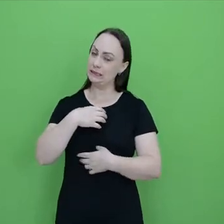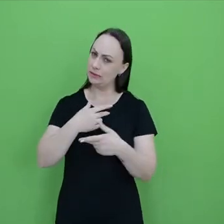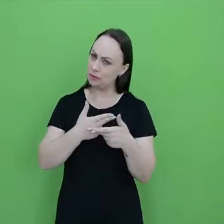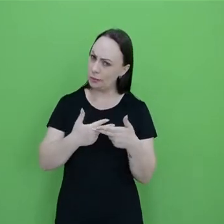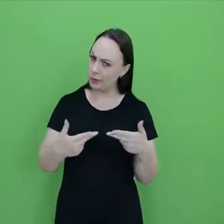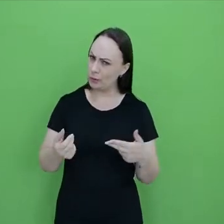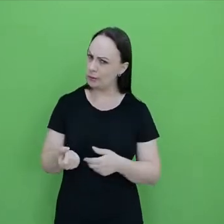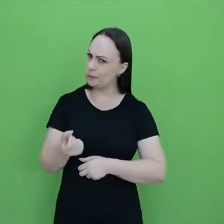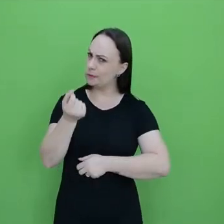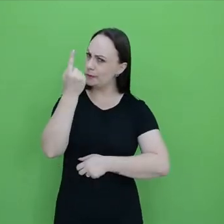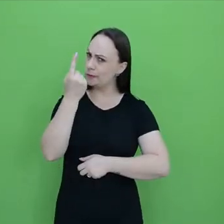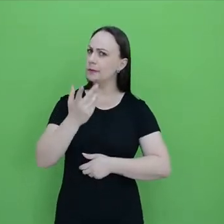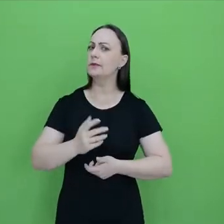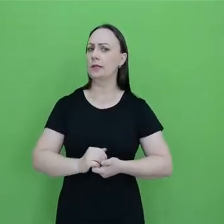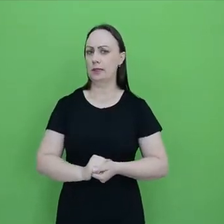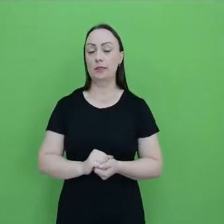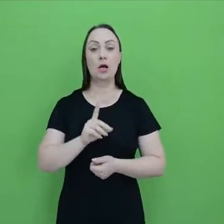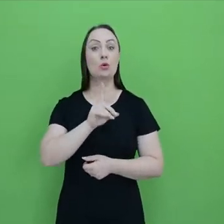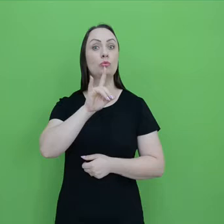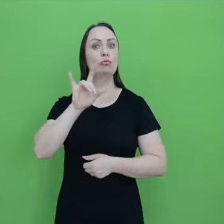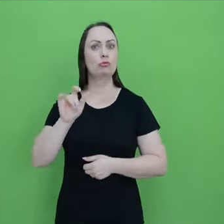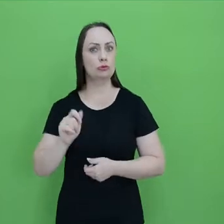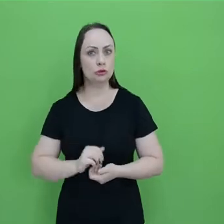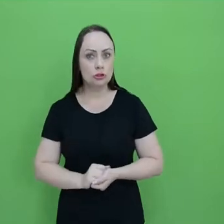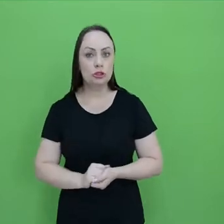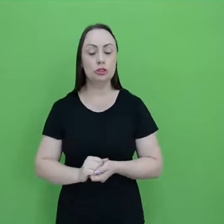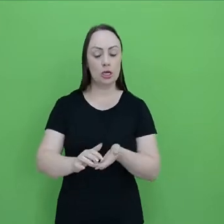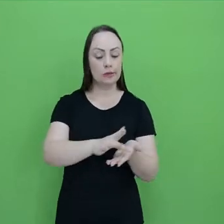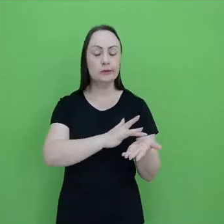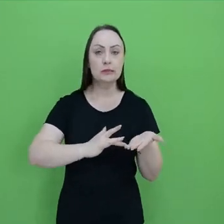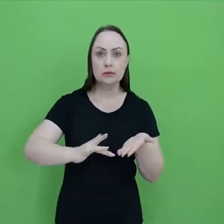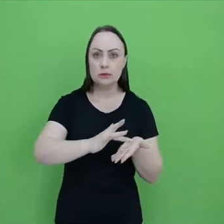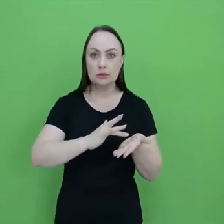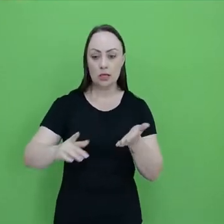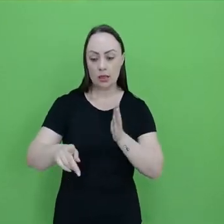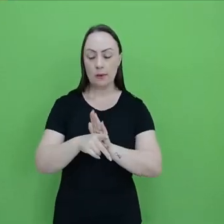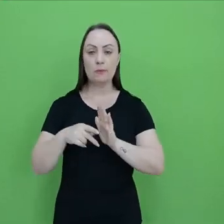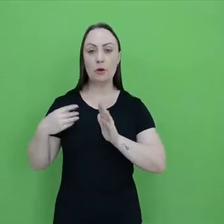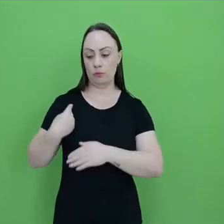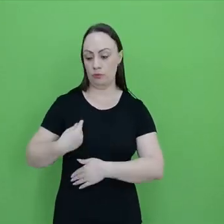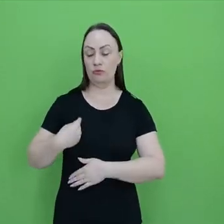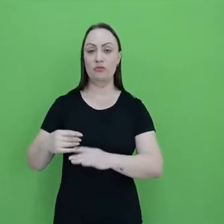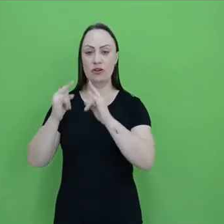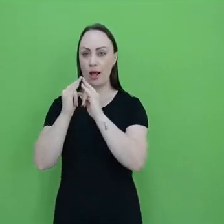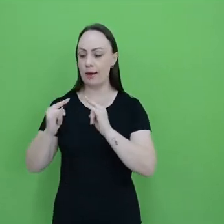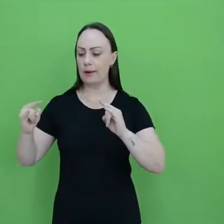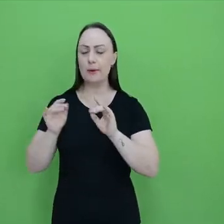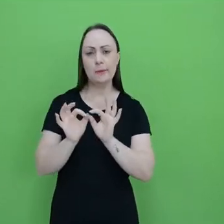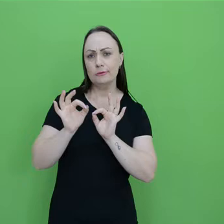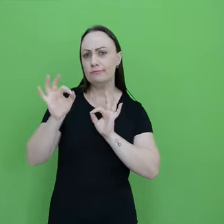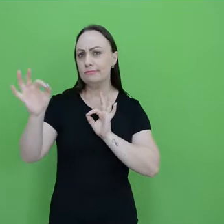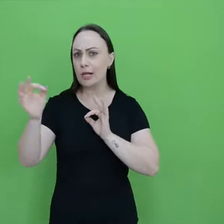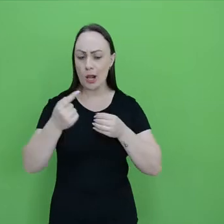algo estranho no ar. Um dia, uma cigana que estava vivendo num acampamento um pouco